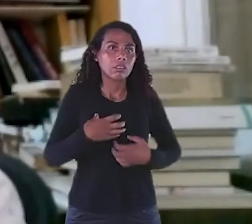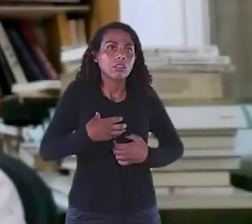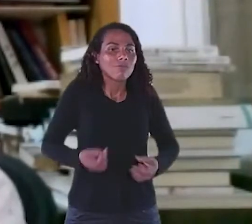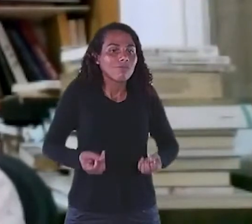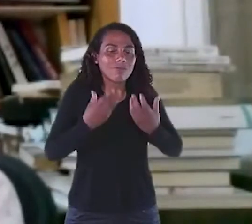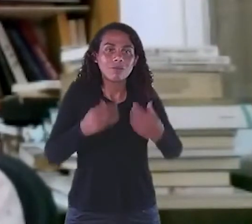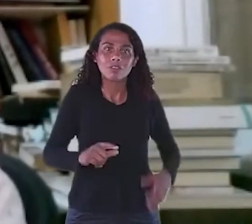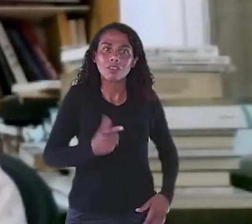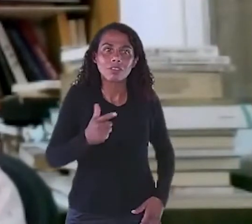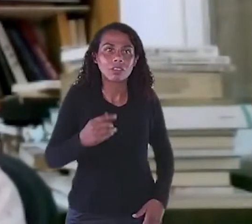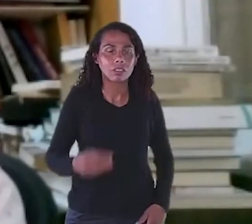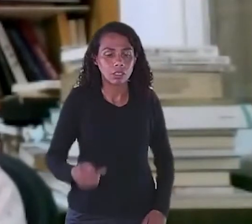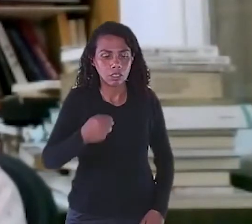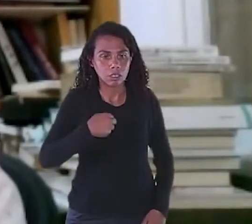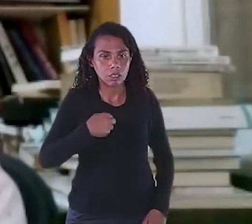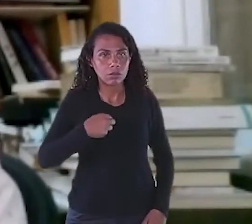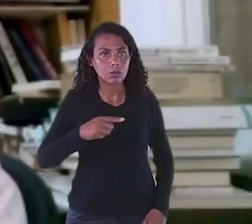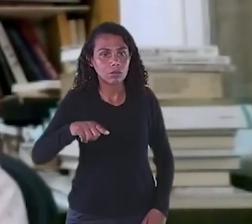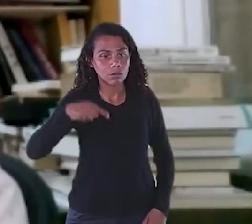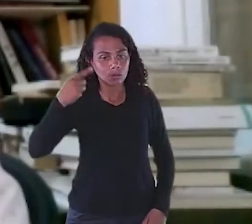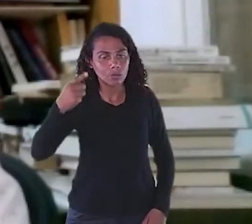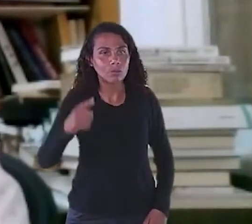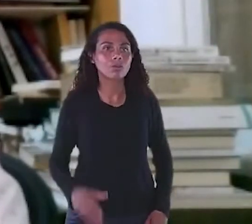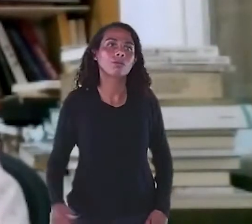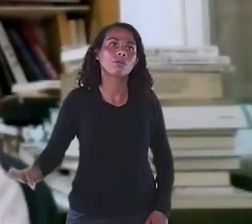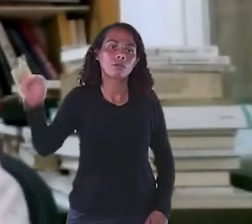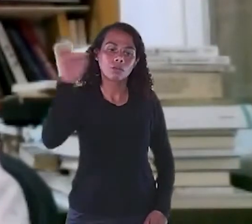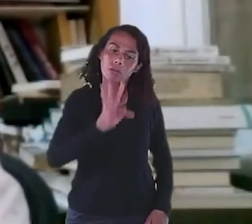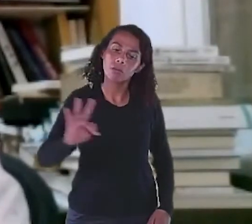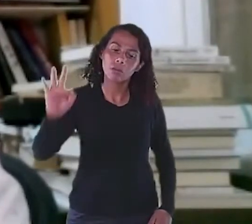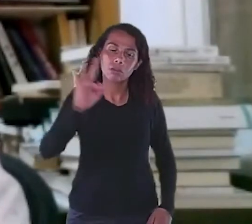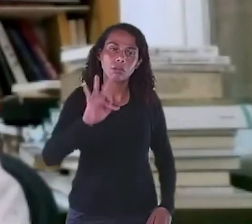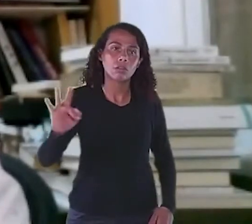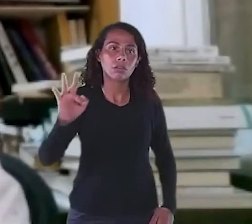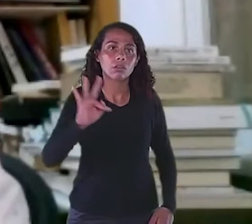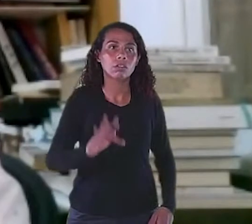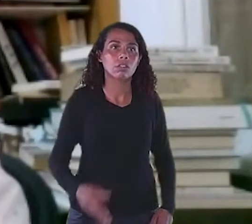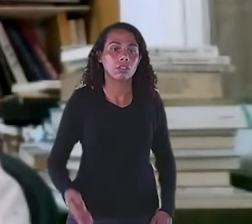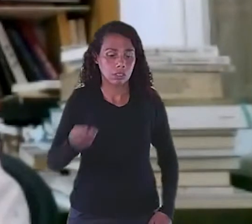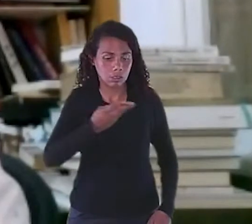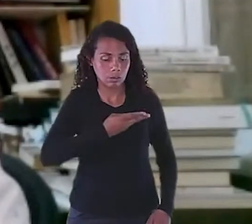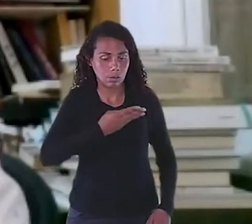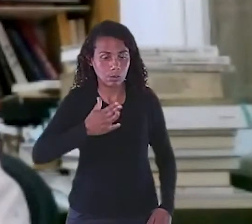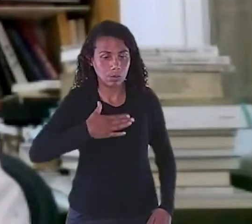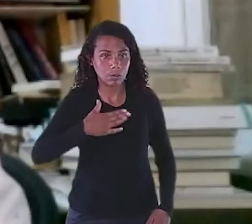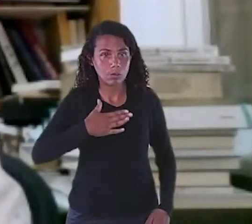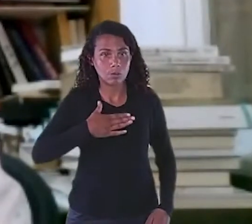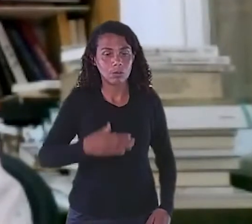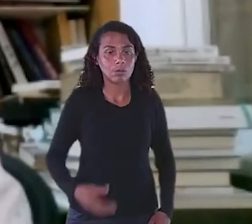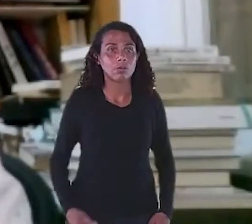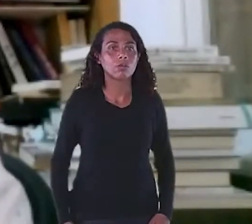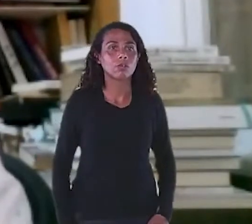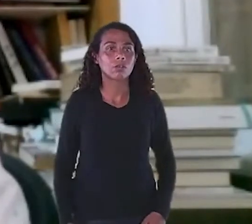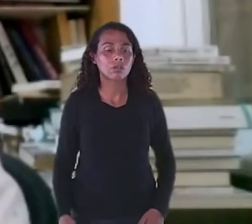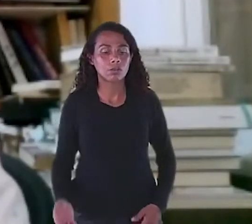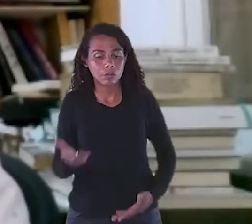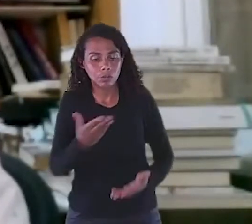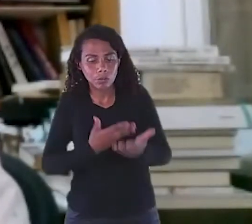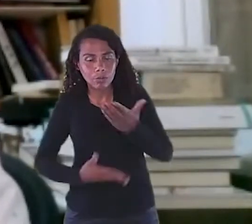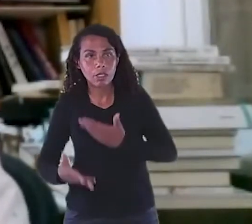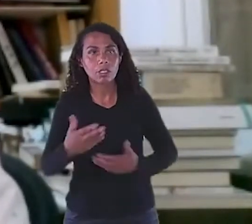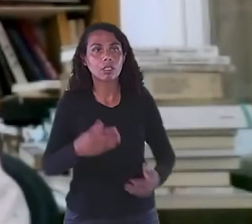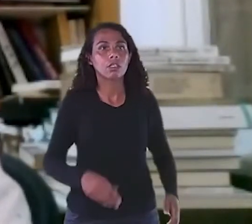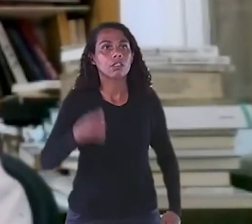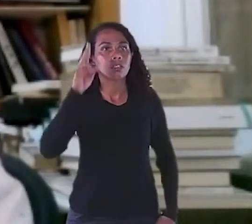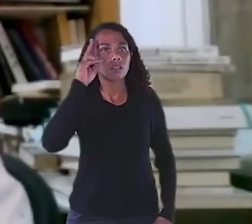ia às aulas, como eu não ia também. Nós ficávamos na porta da faculdade. Eu fiz curso de Direito, né? Com um